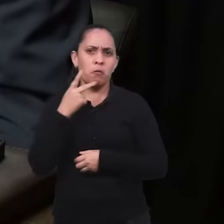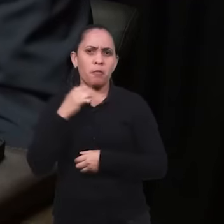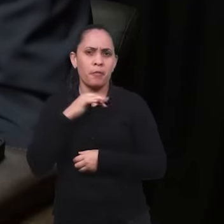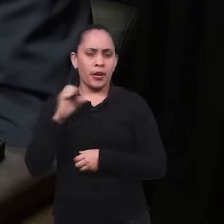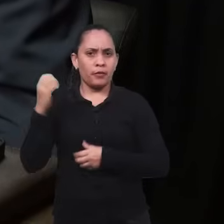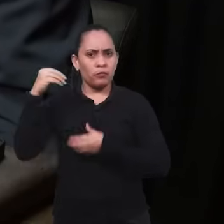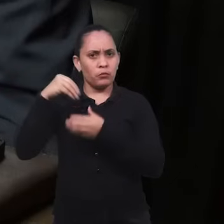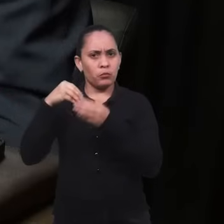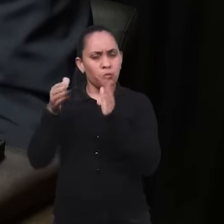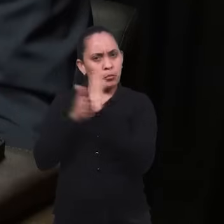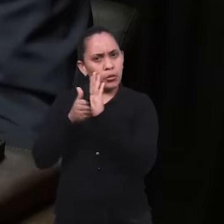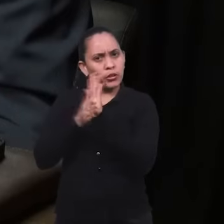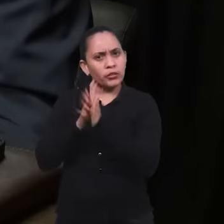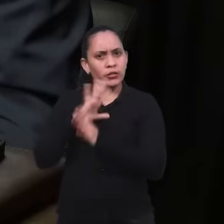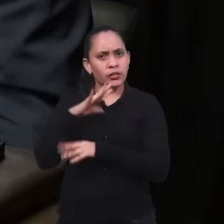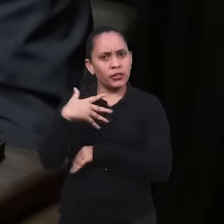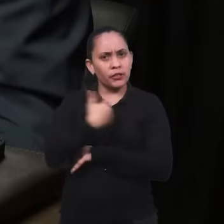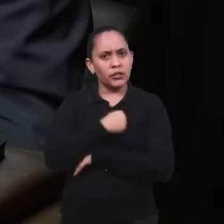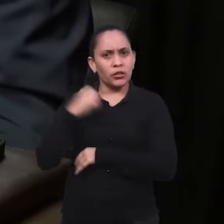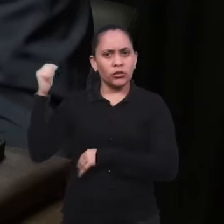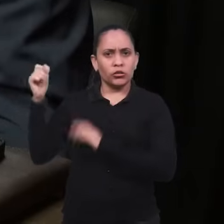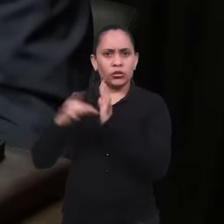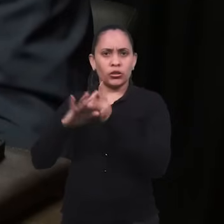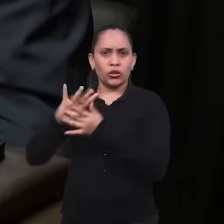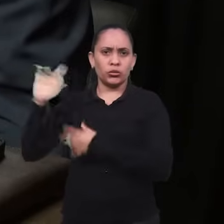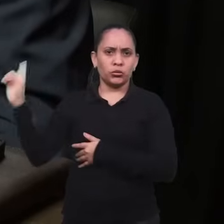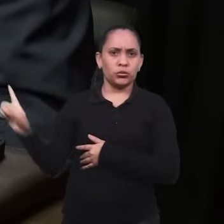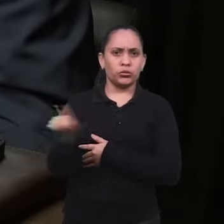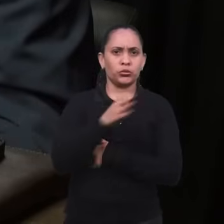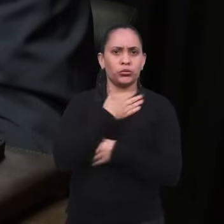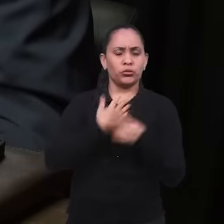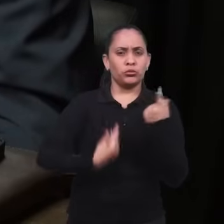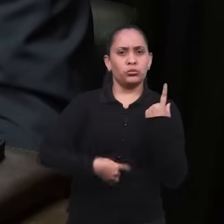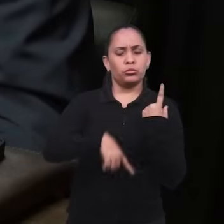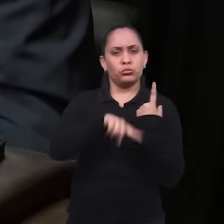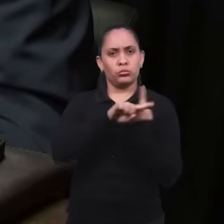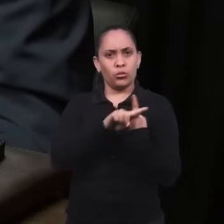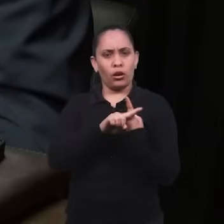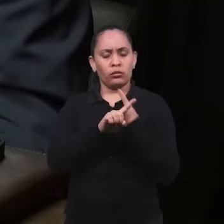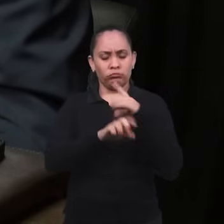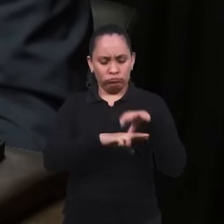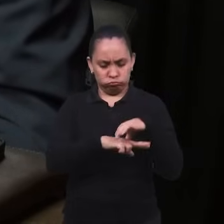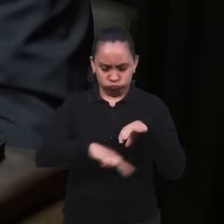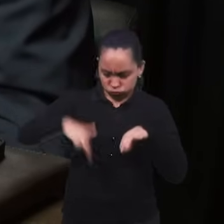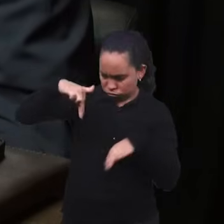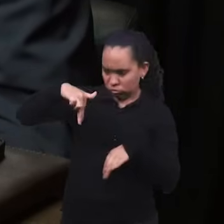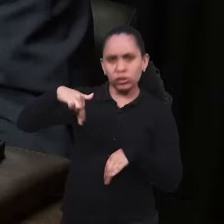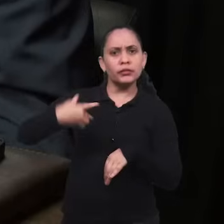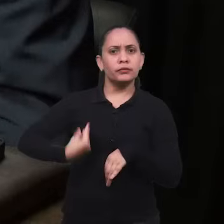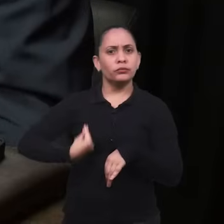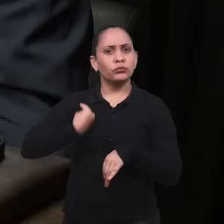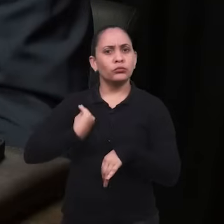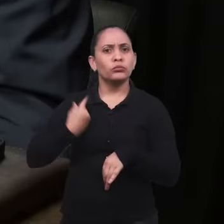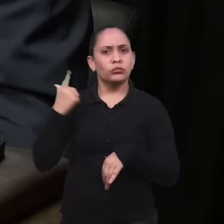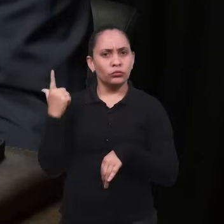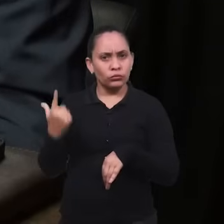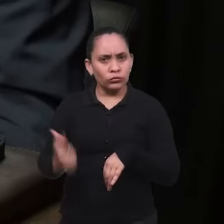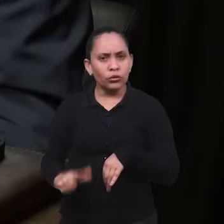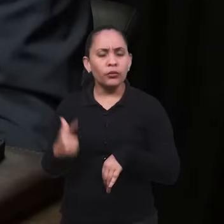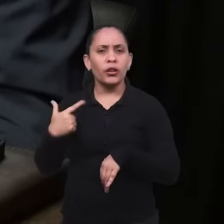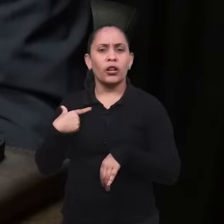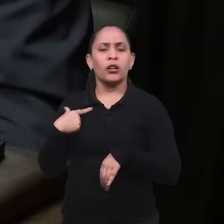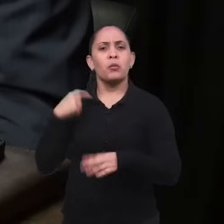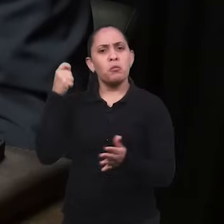morre, ele estava dentro do projeto de salvação, e morre e ressuscita para salvar o homem. Né? Então ele cumpre o seu papel